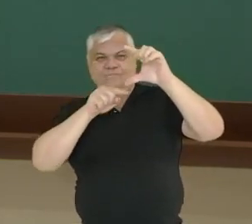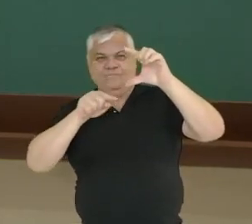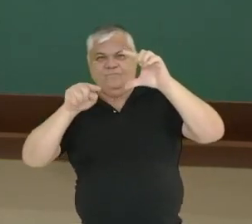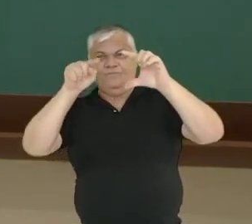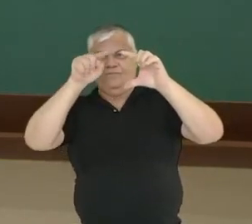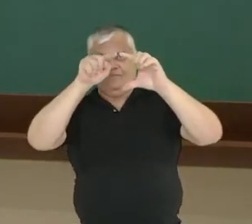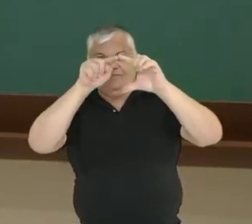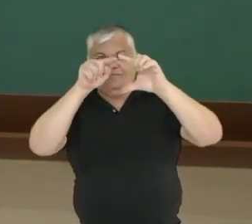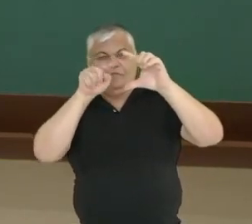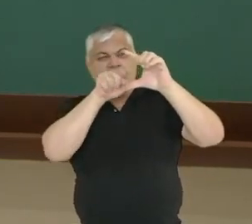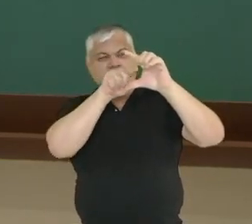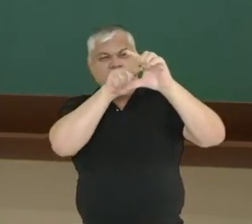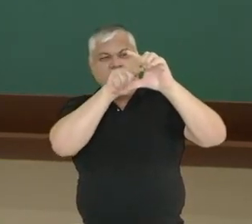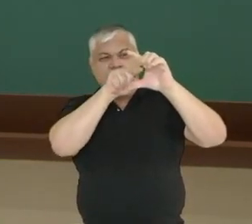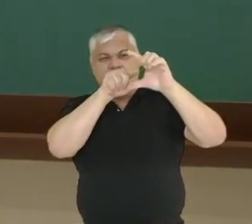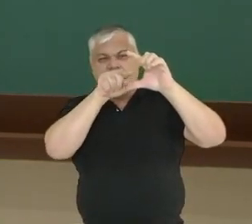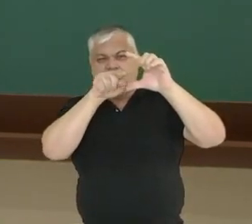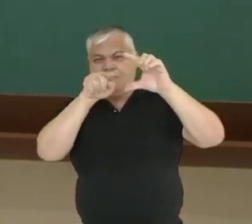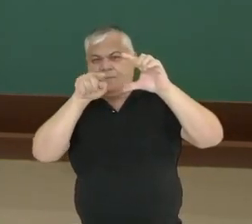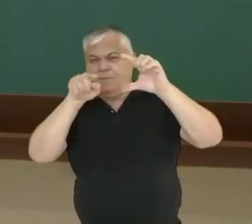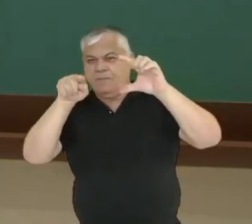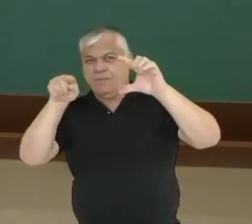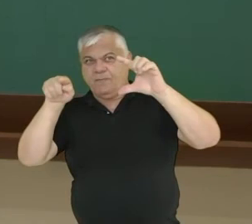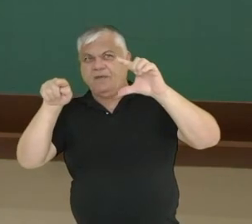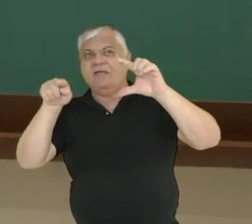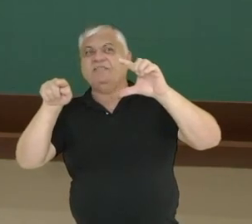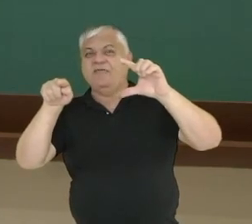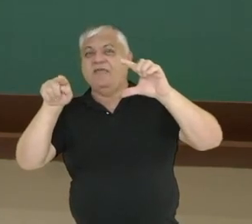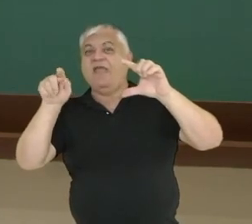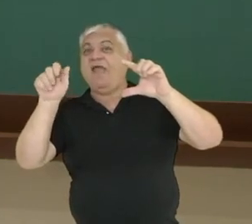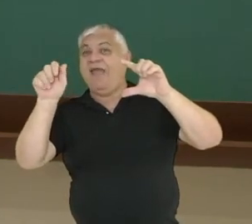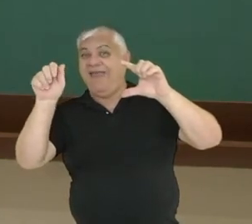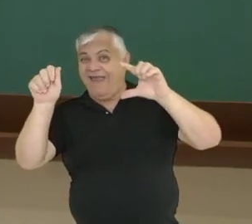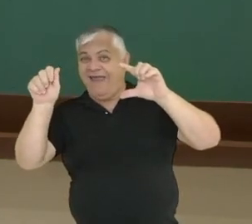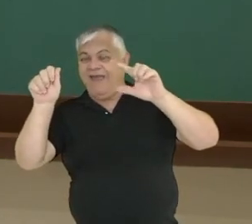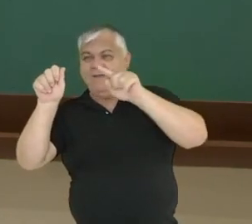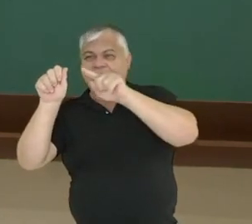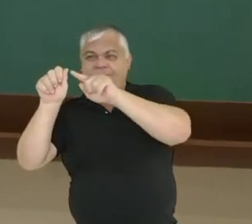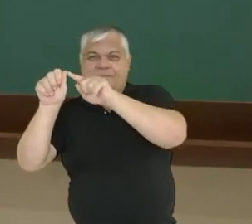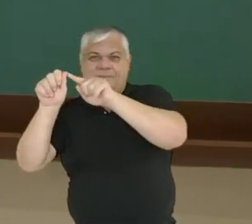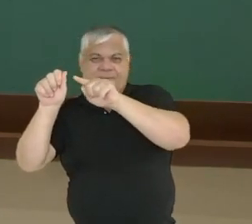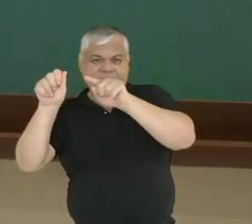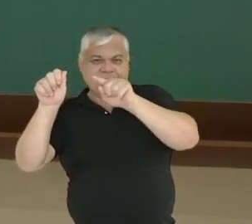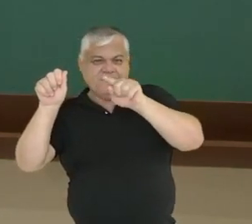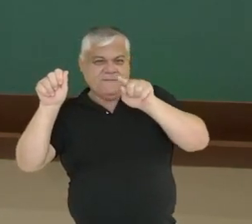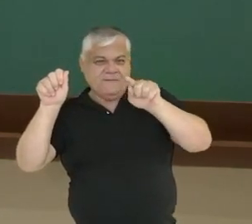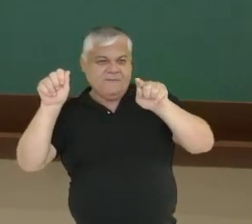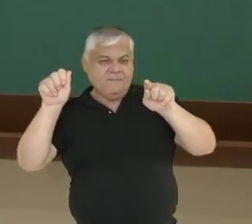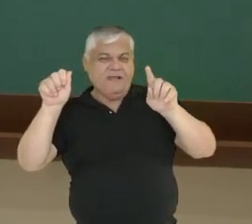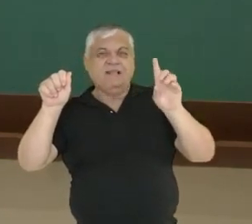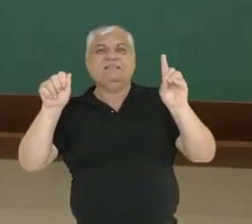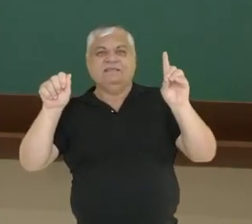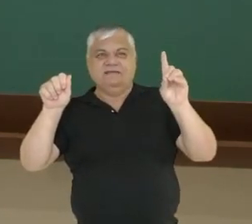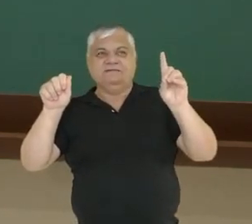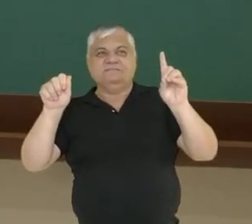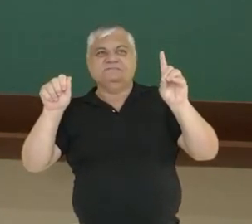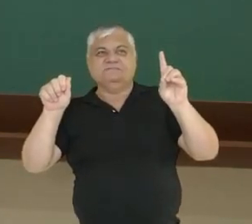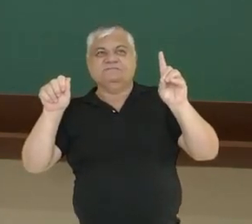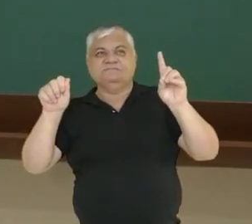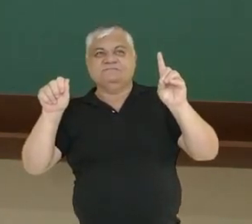coincidir aqui, né? Ela vai ter dois pontos que vão coincidir com a circunferência.